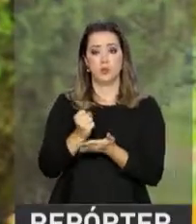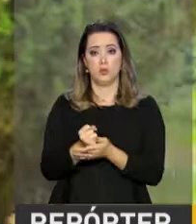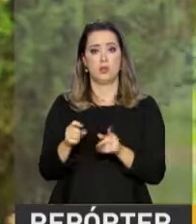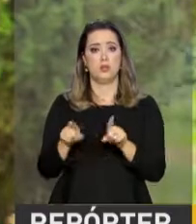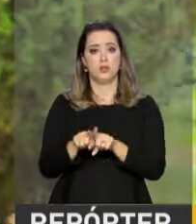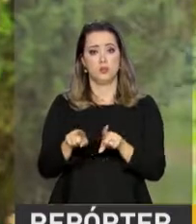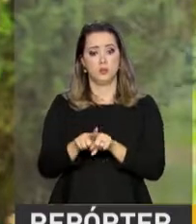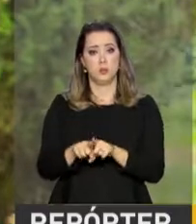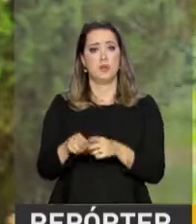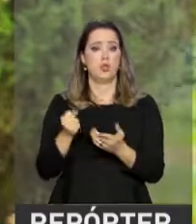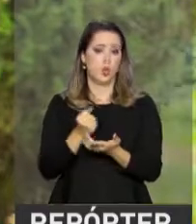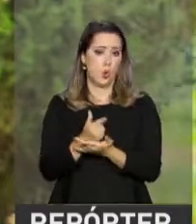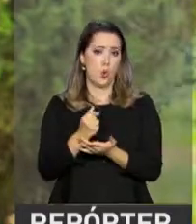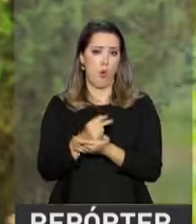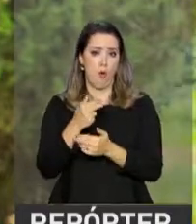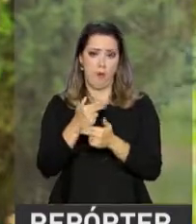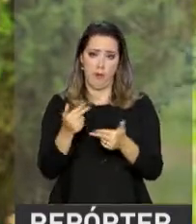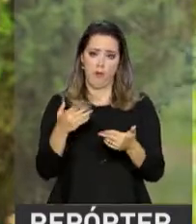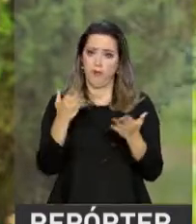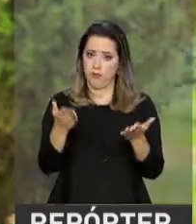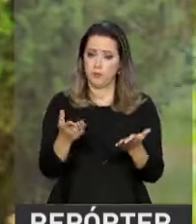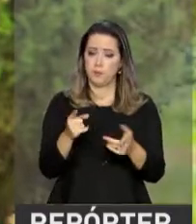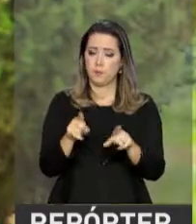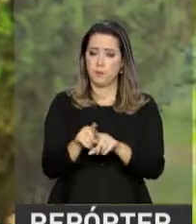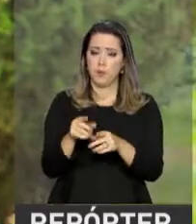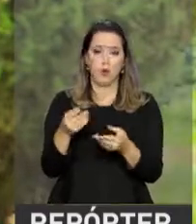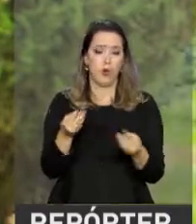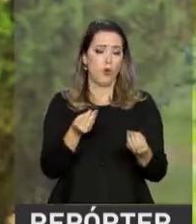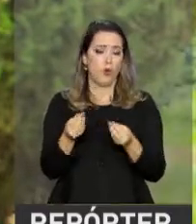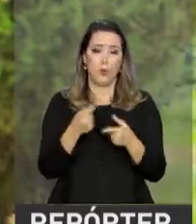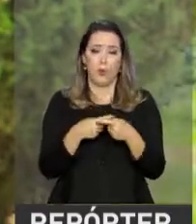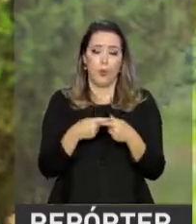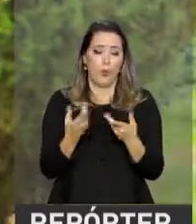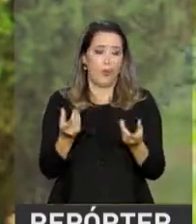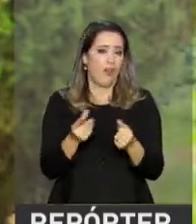quem está comprando o seu produto. Então, não tem o porquê de você não fazer parte do